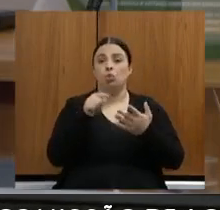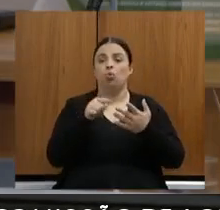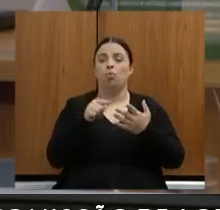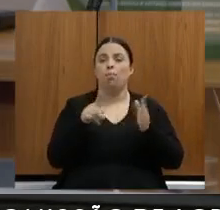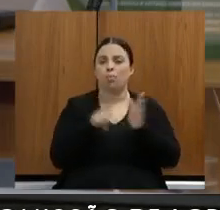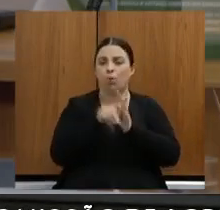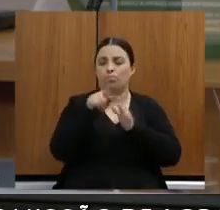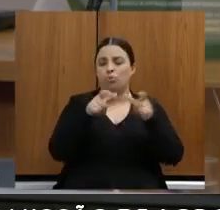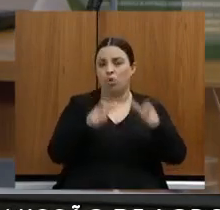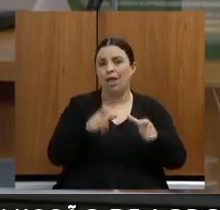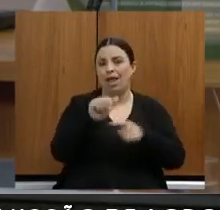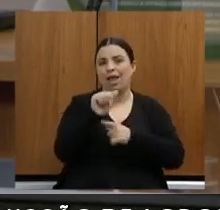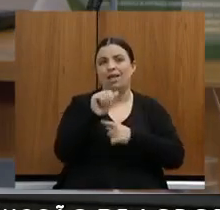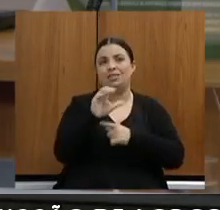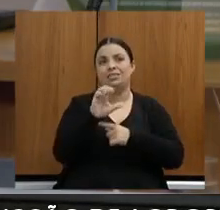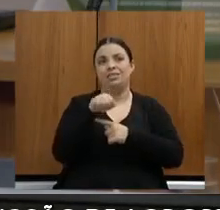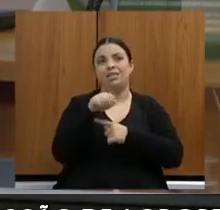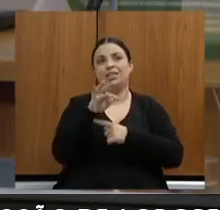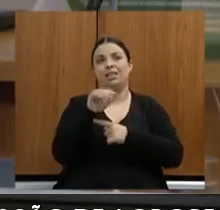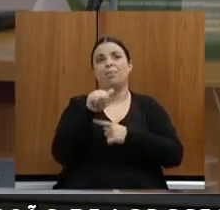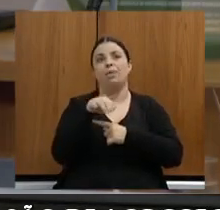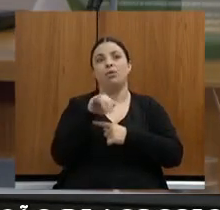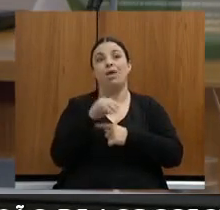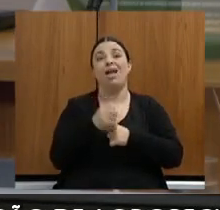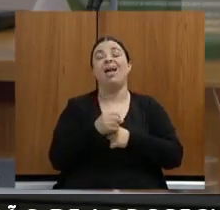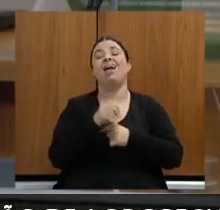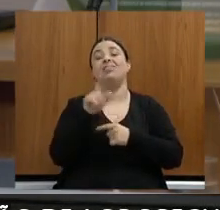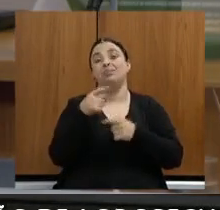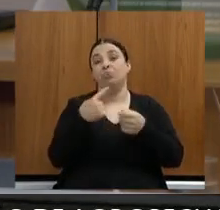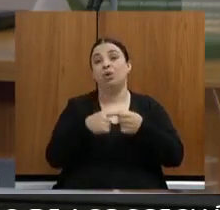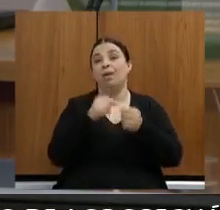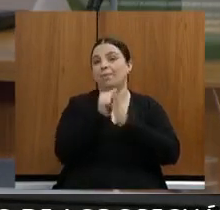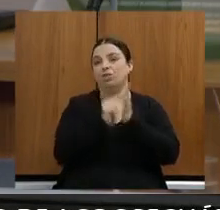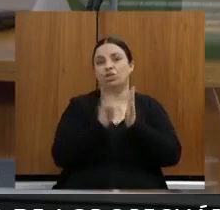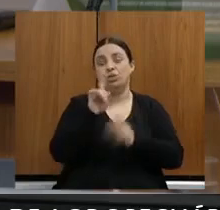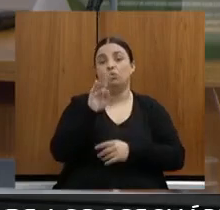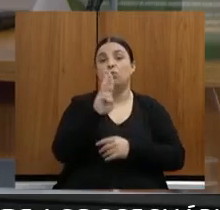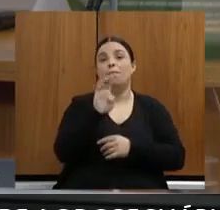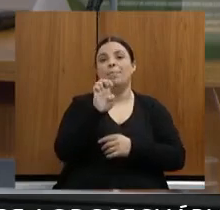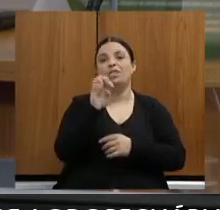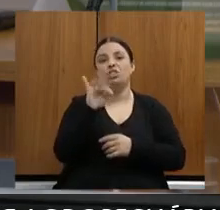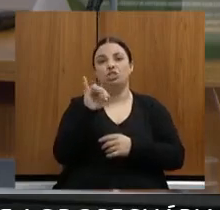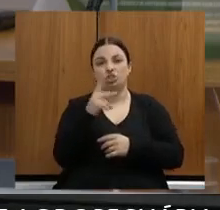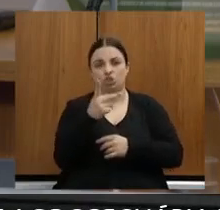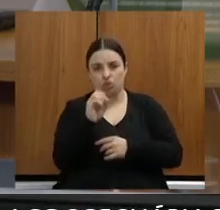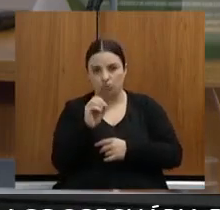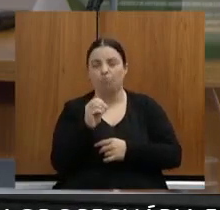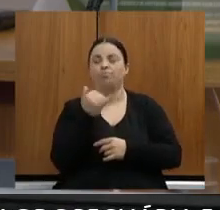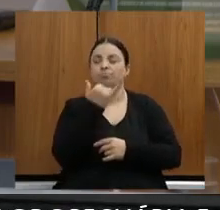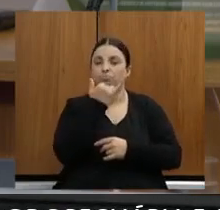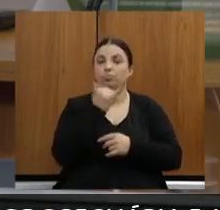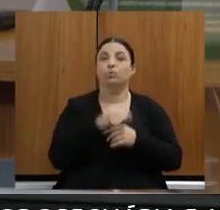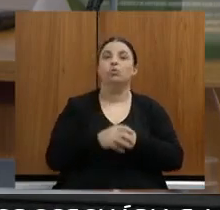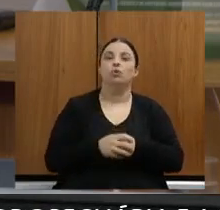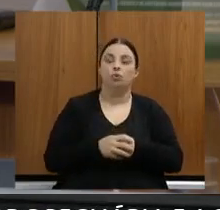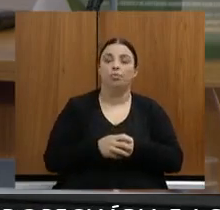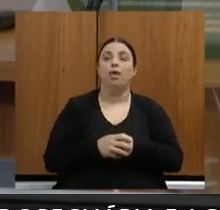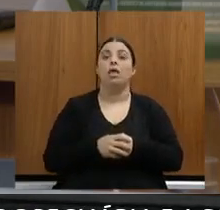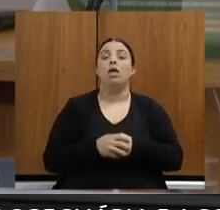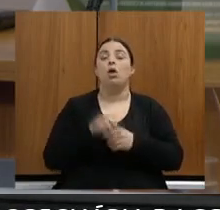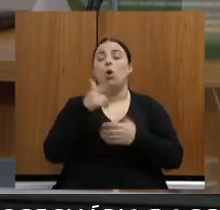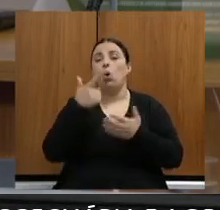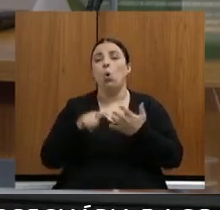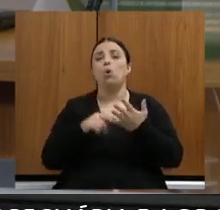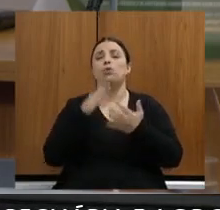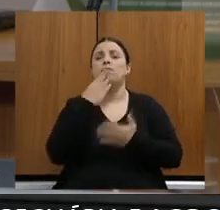assentamento o acabamento 10/1988 que aquece as encaminhado à seinfra e a seapa pedido de